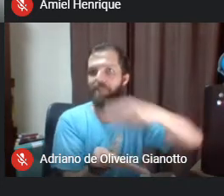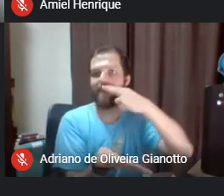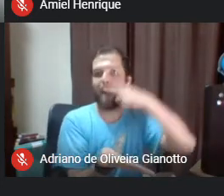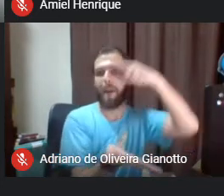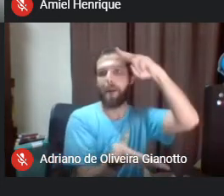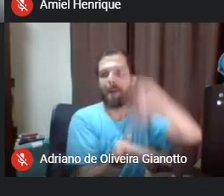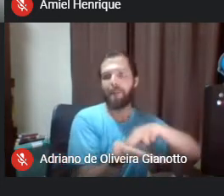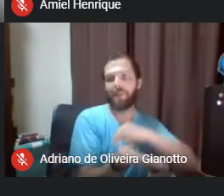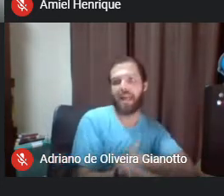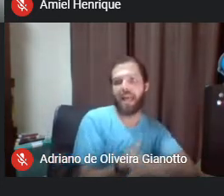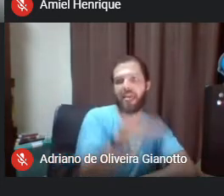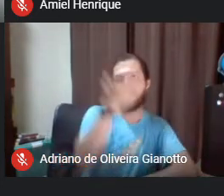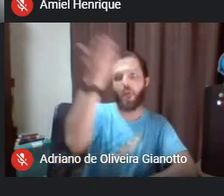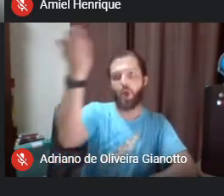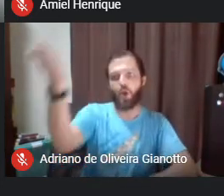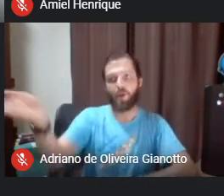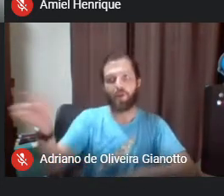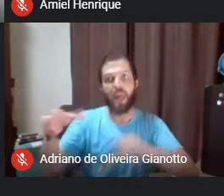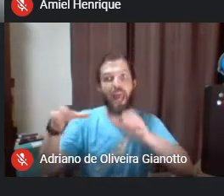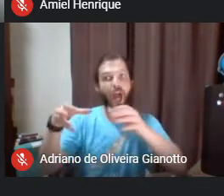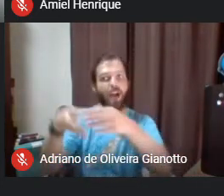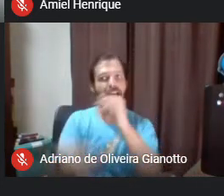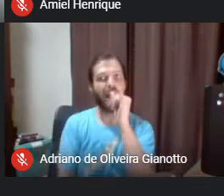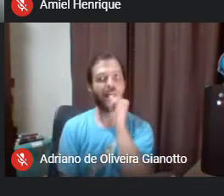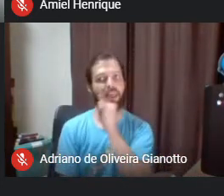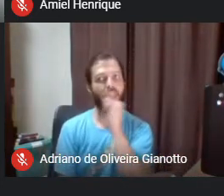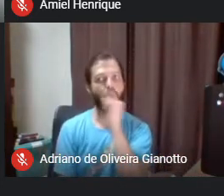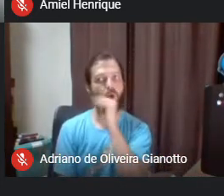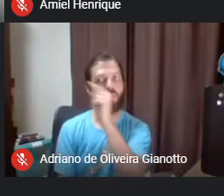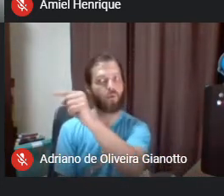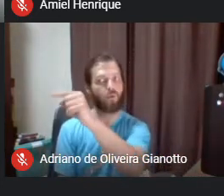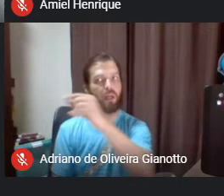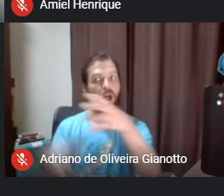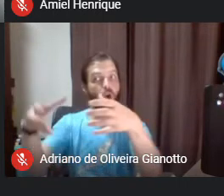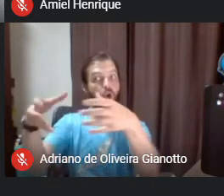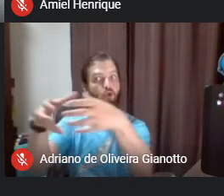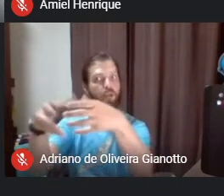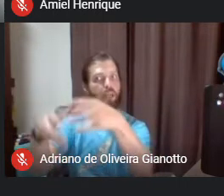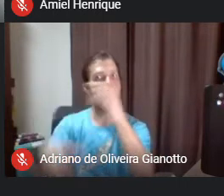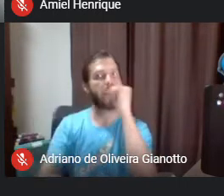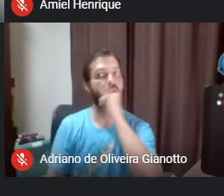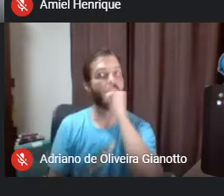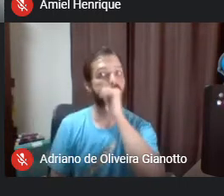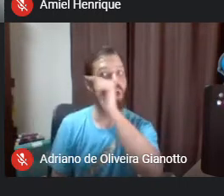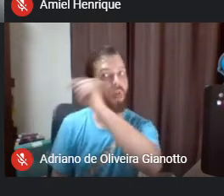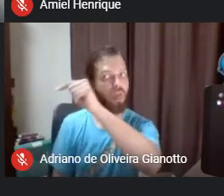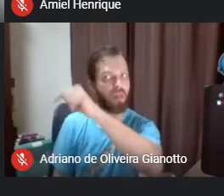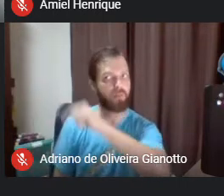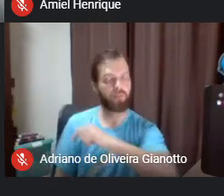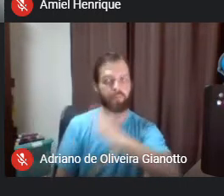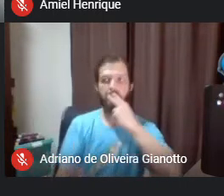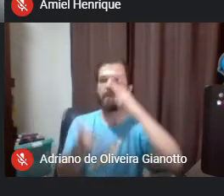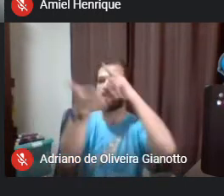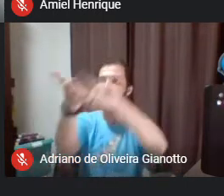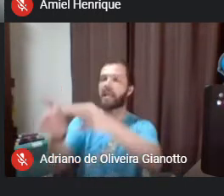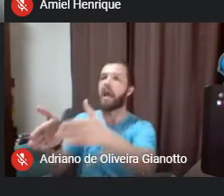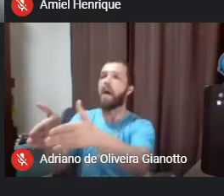os trabalhos lá daquele francês, que falava sobre o oralismo, né? E trouxe para essa convenção foi na